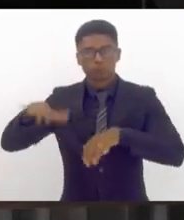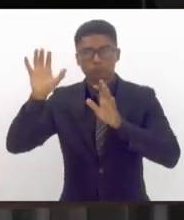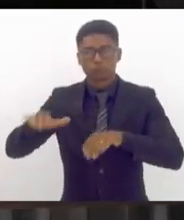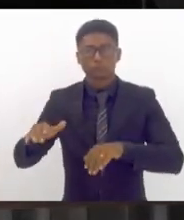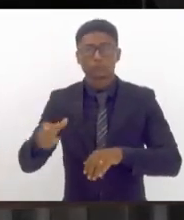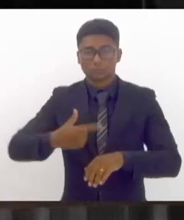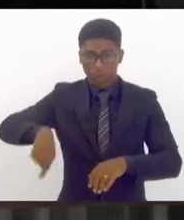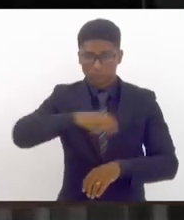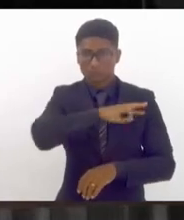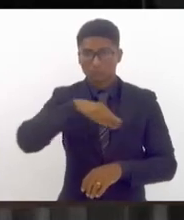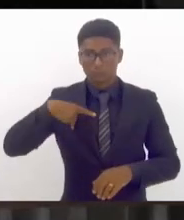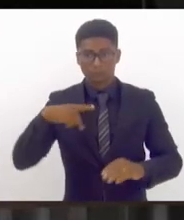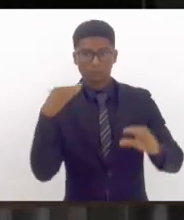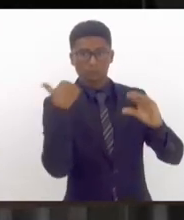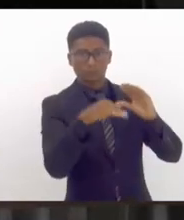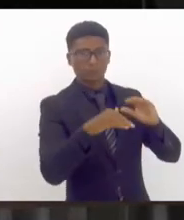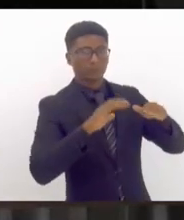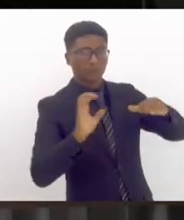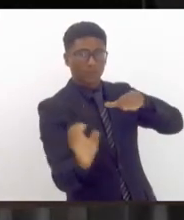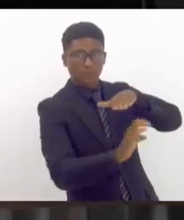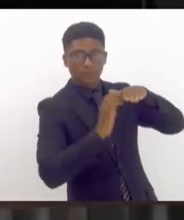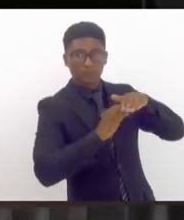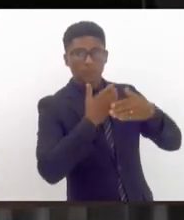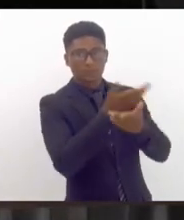Ministério Público que várias